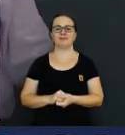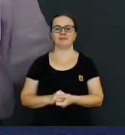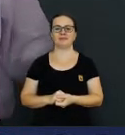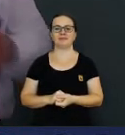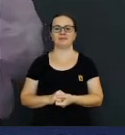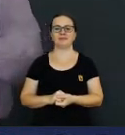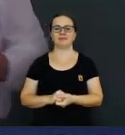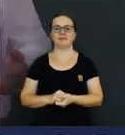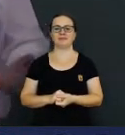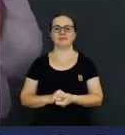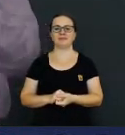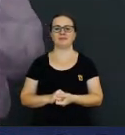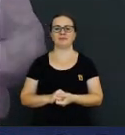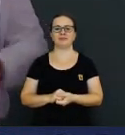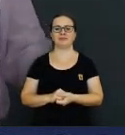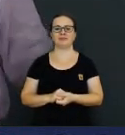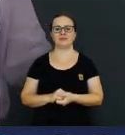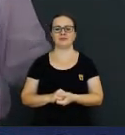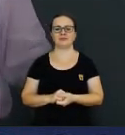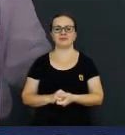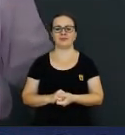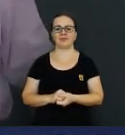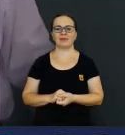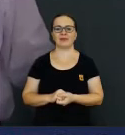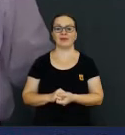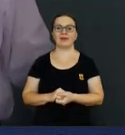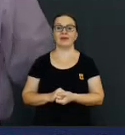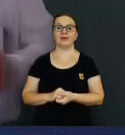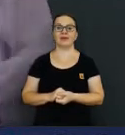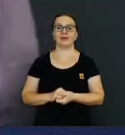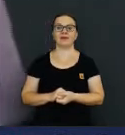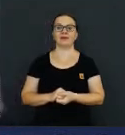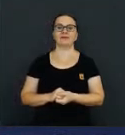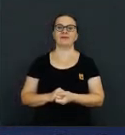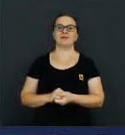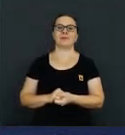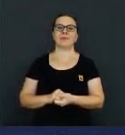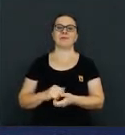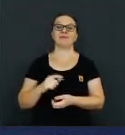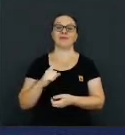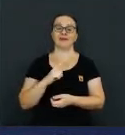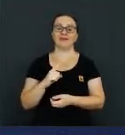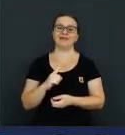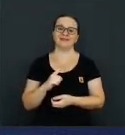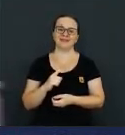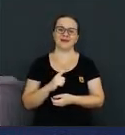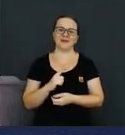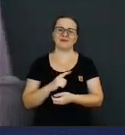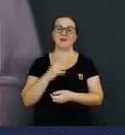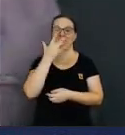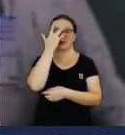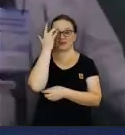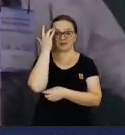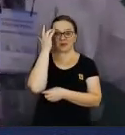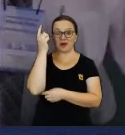no shopping, lá sentou, comprou um café, sentou numa cafeteria, as pessoas viram a cara dele chinês, todo mundo pegou suas xícaras e foram embora para o outro lado.